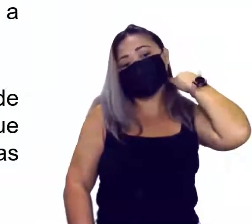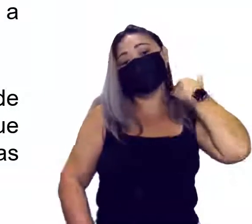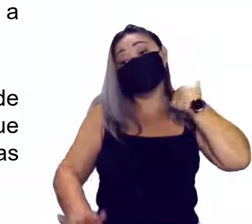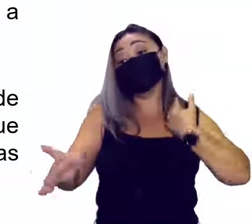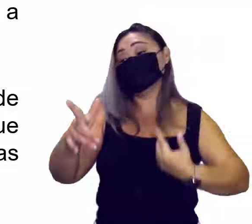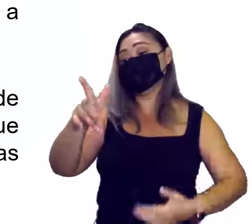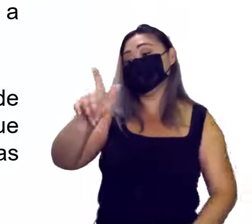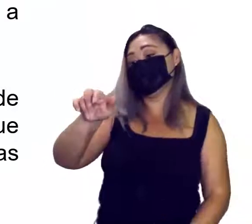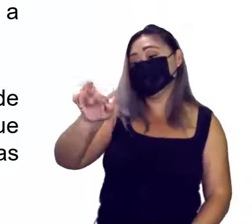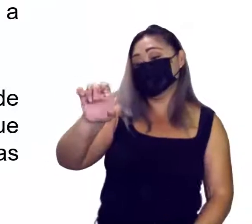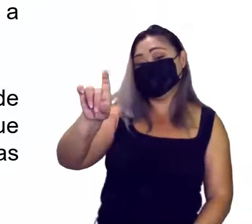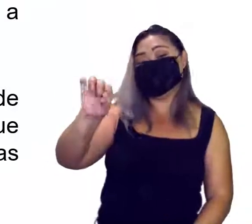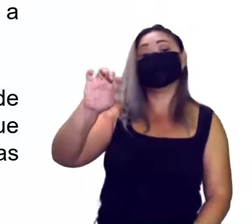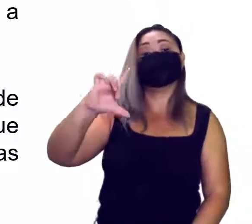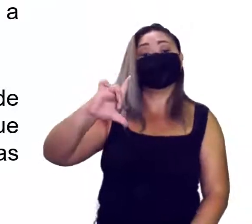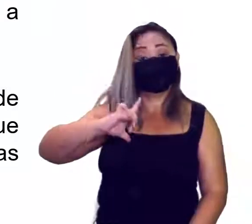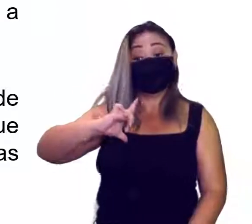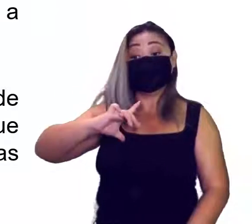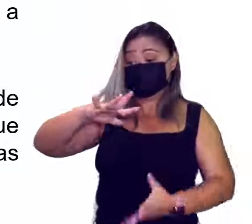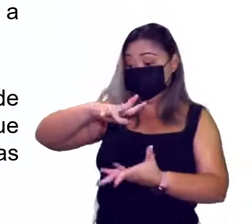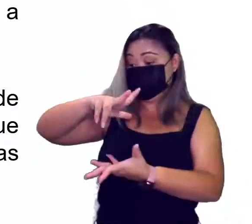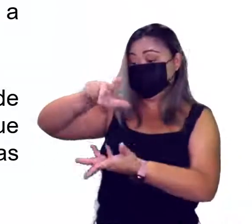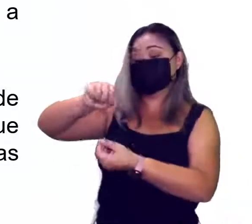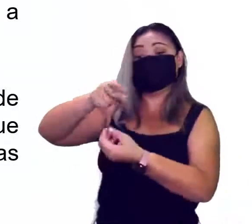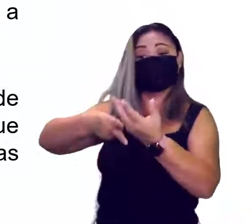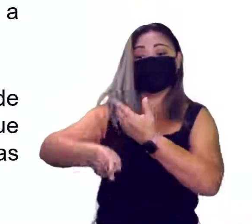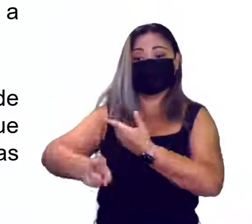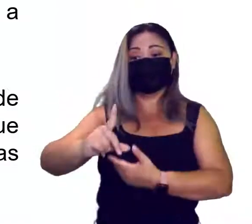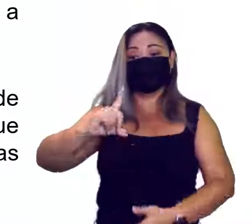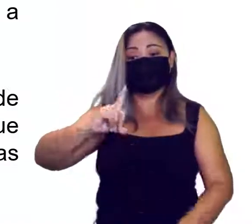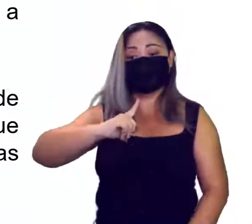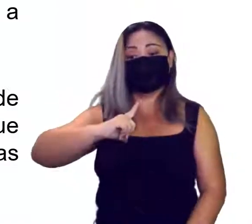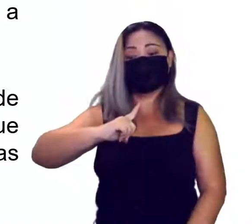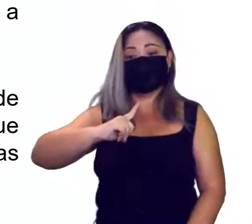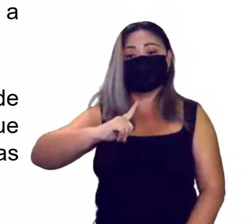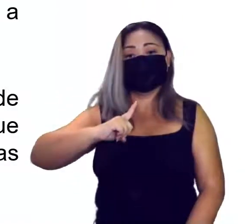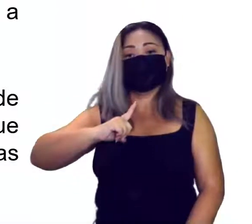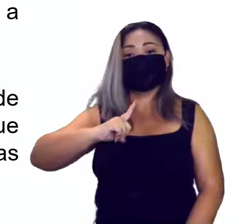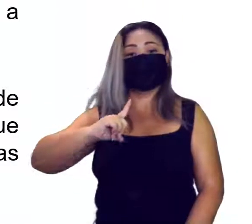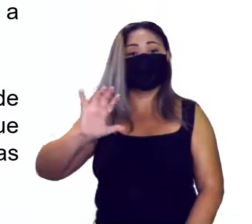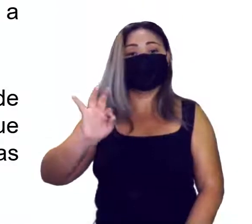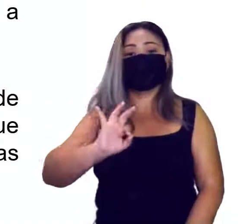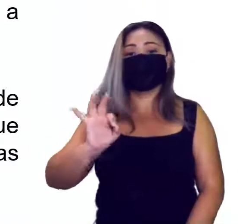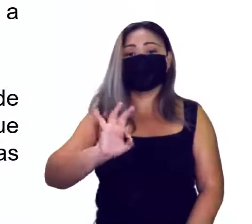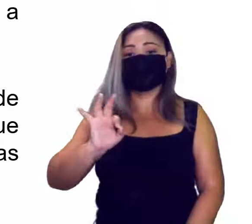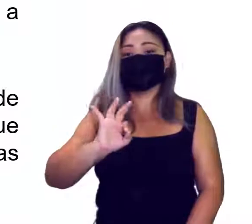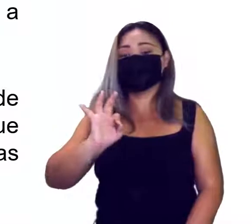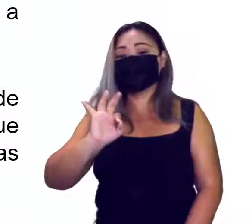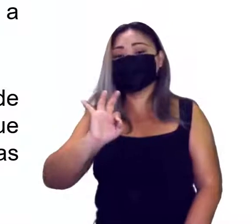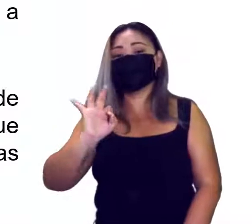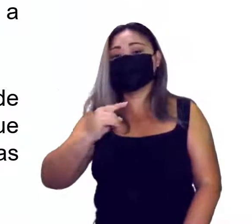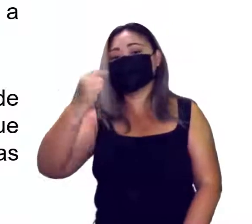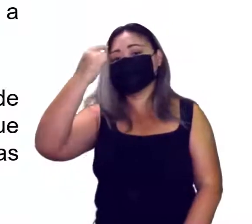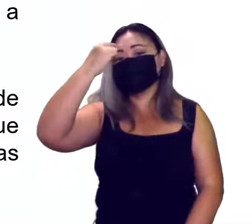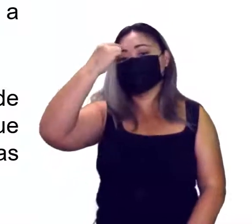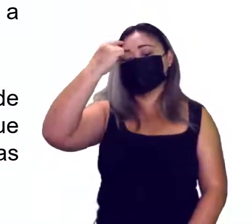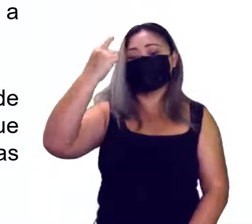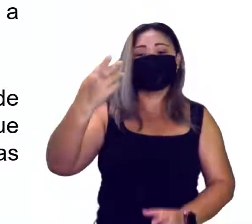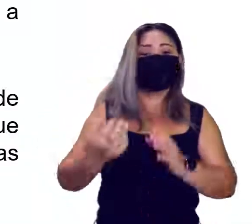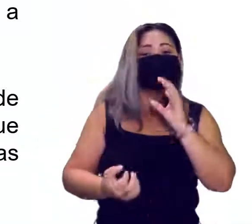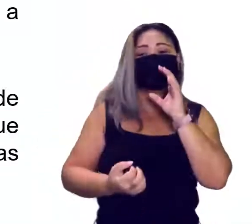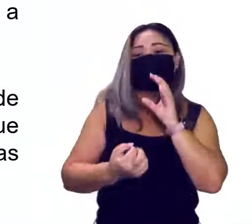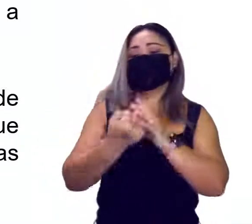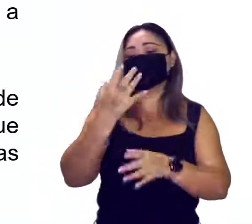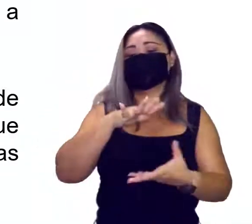Para os gregos o mundo sempre existiu, não cabendo de maneira alguma pensar algo